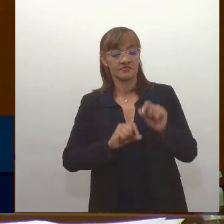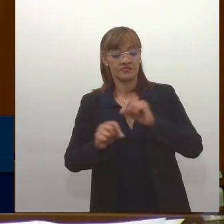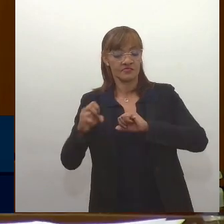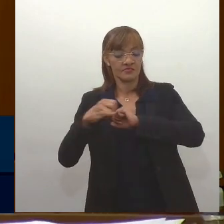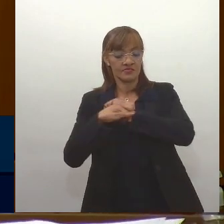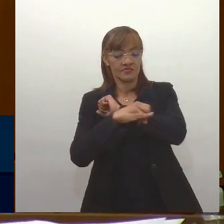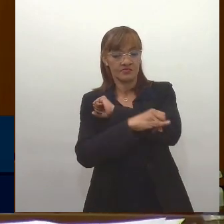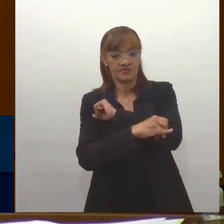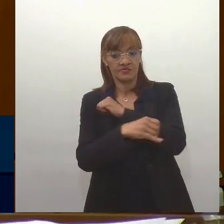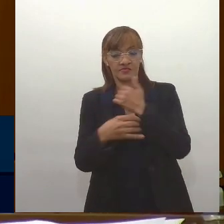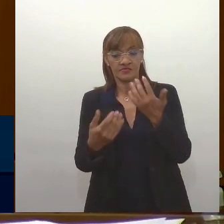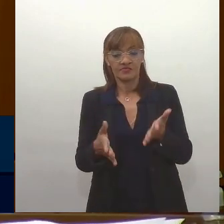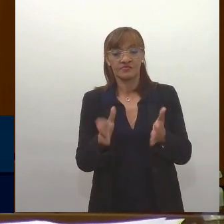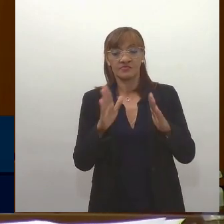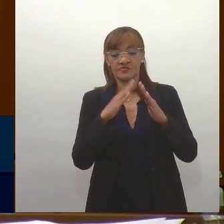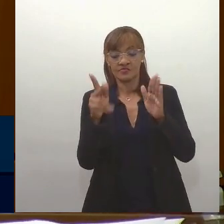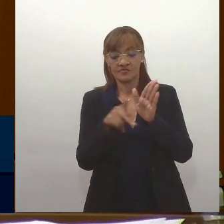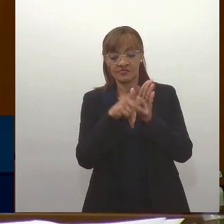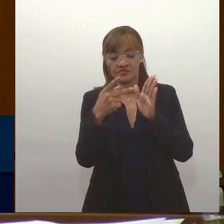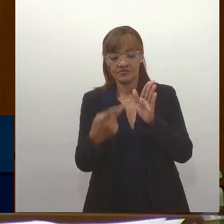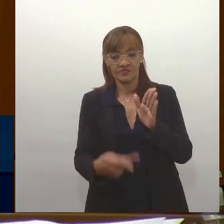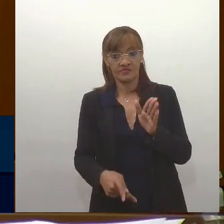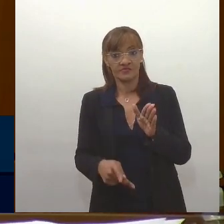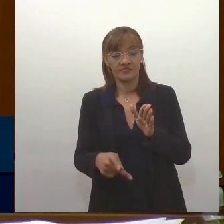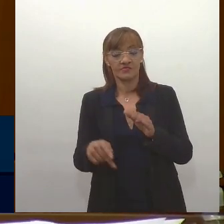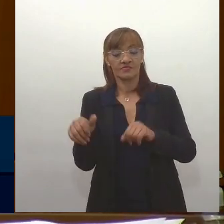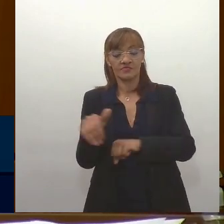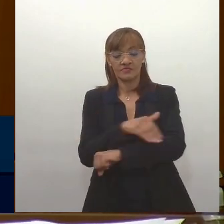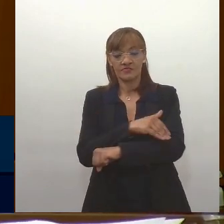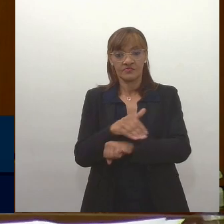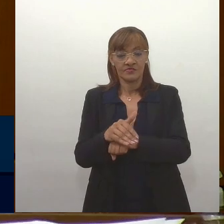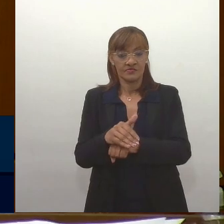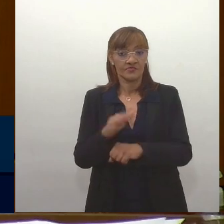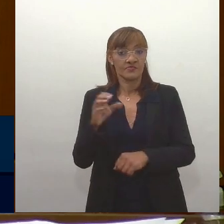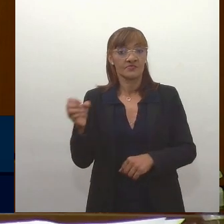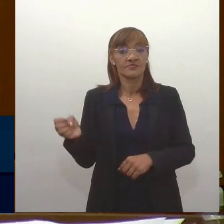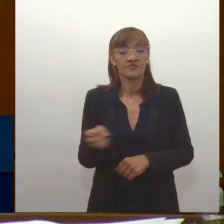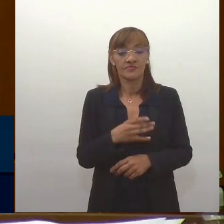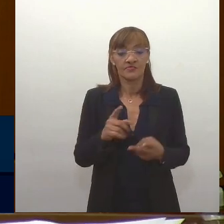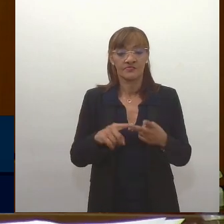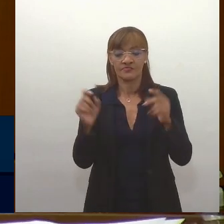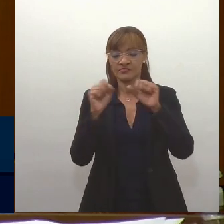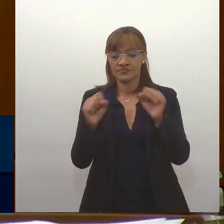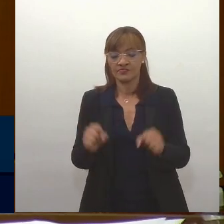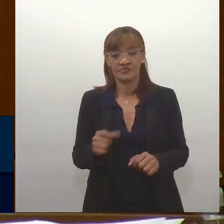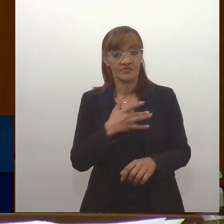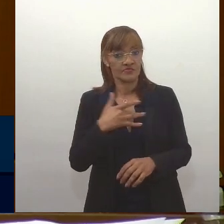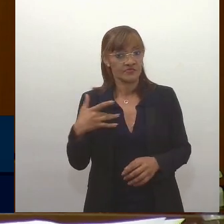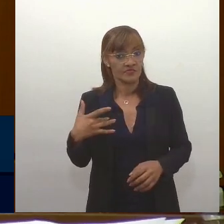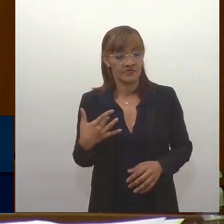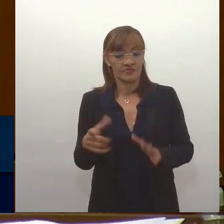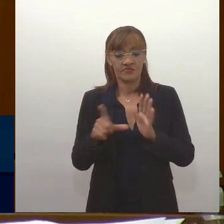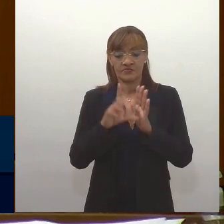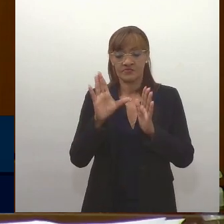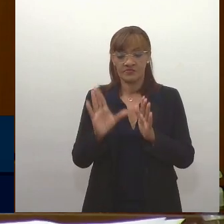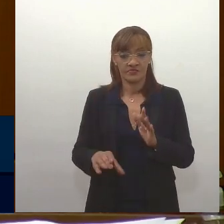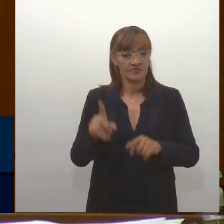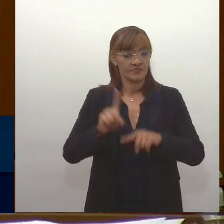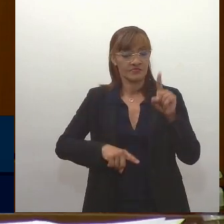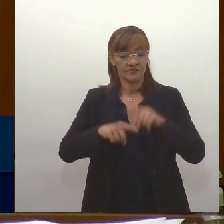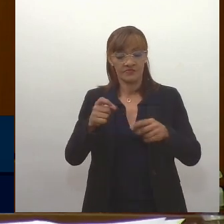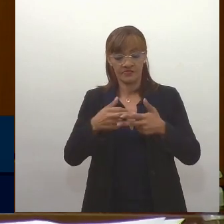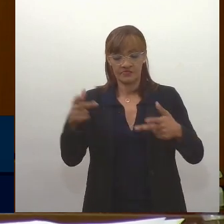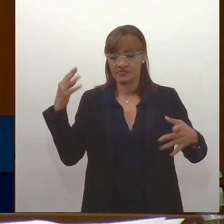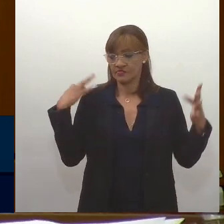urbana rodovias modernização da Saúde logística equipamentos turísticos e culturais